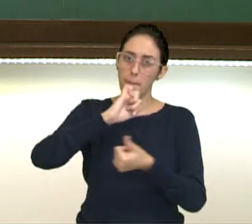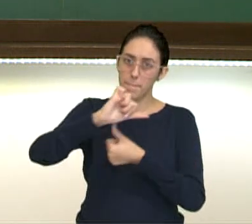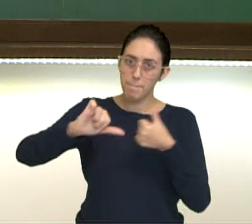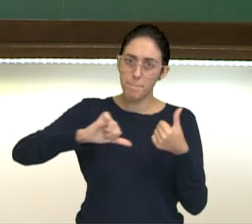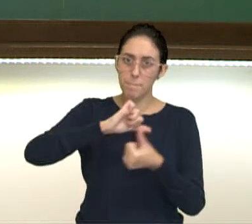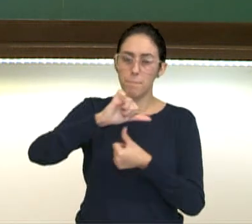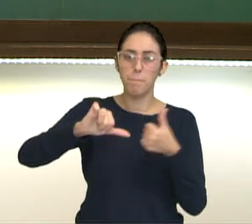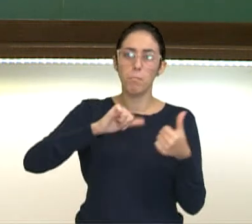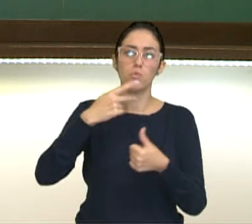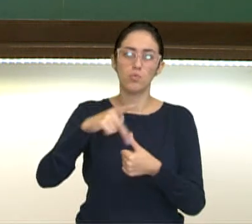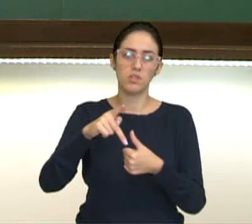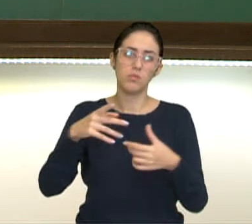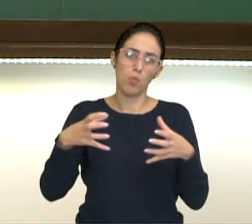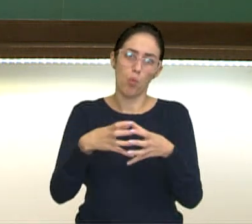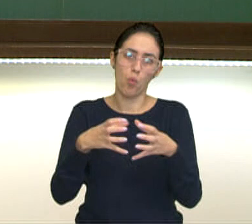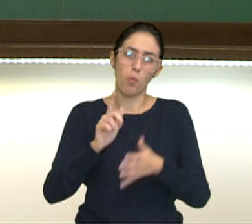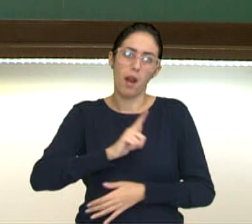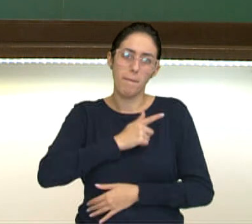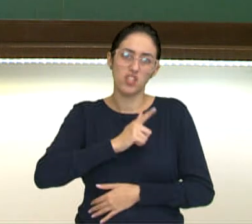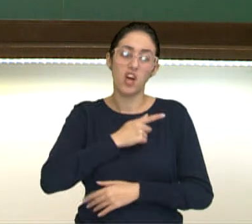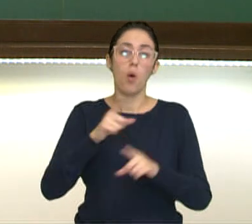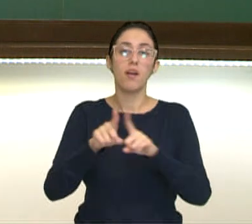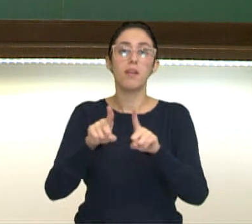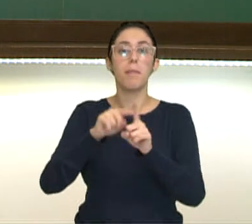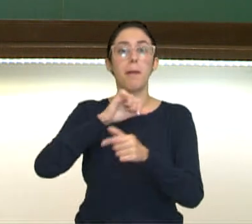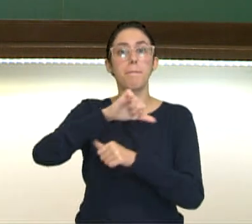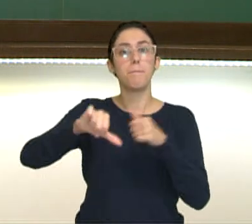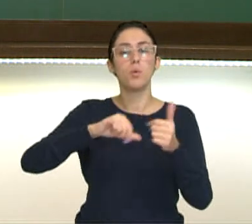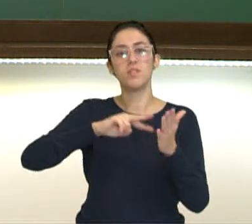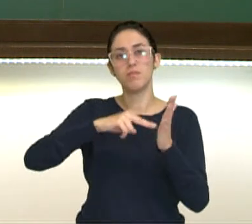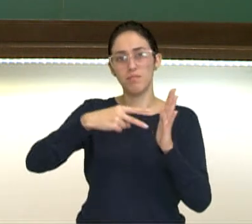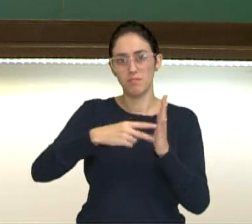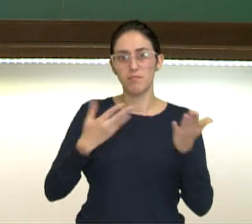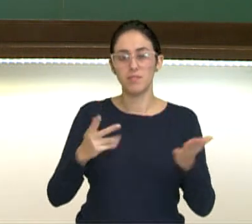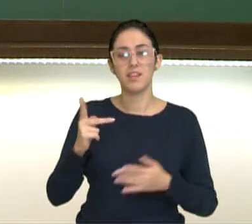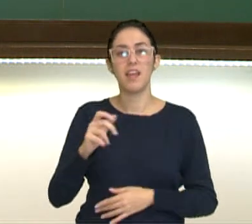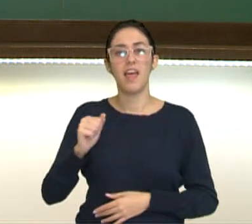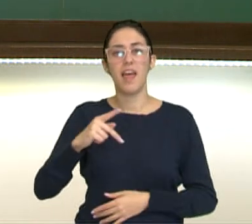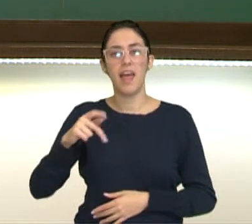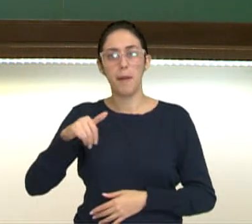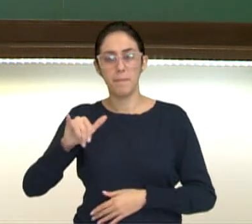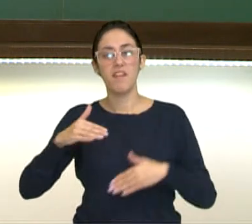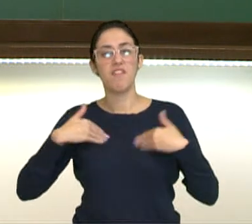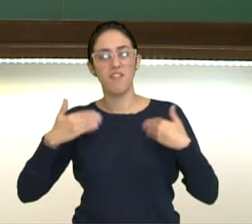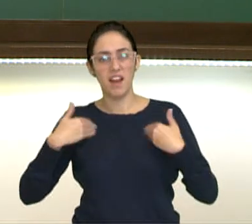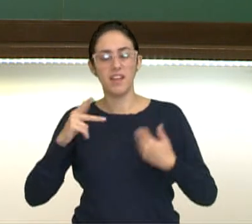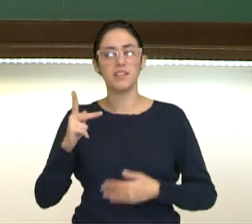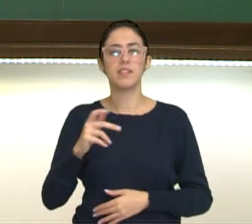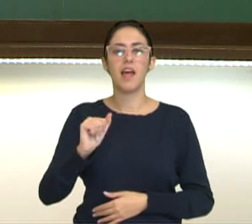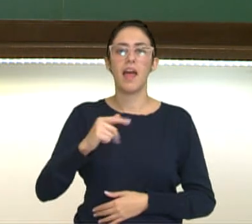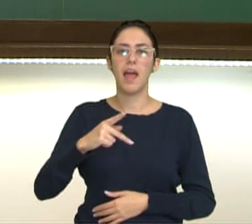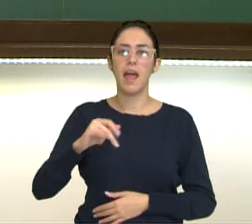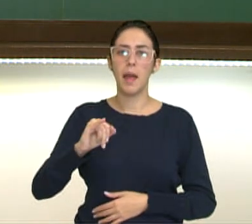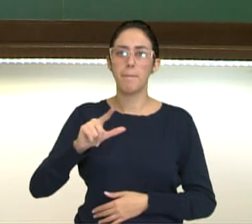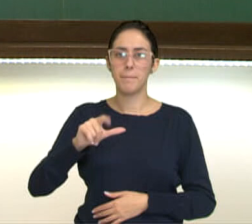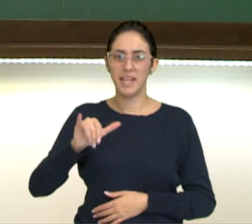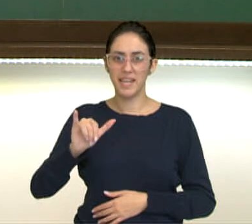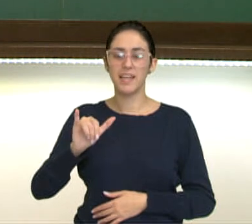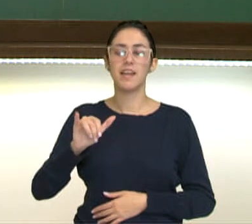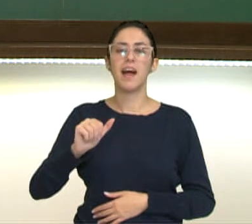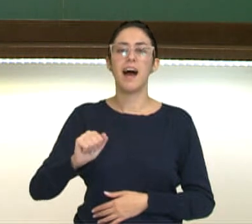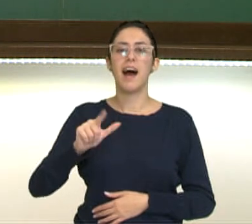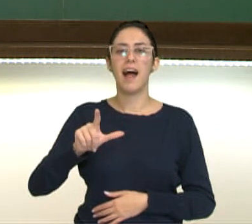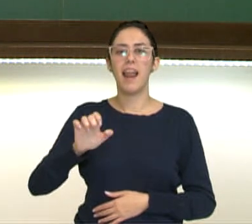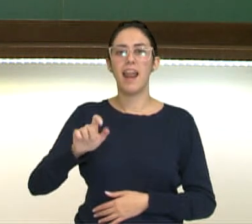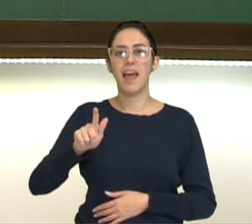classe gramatical dela, mas também às vezes o significado, né? Então, happy, feliz, happily, felizmente, alegremente. Quando você acrescenta um